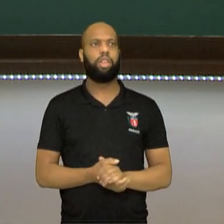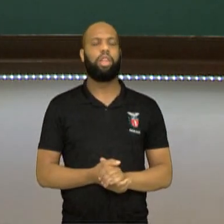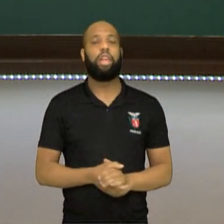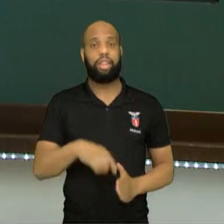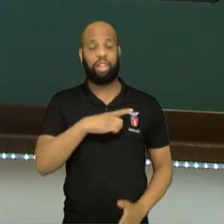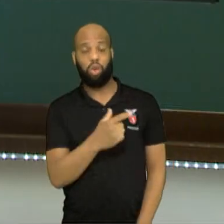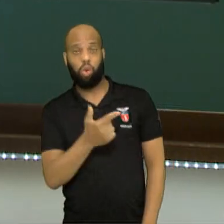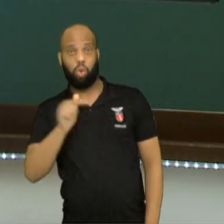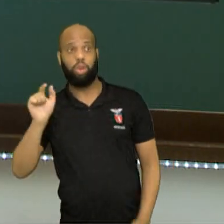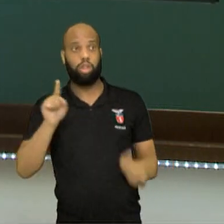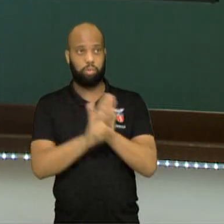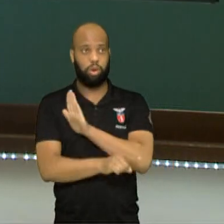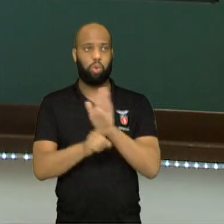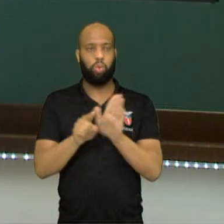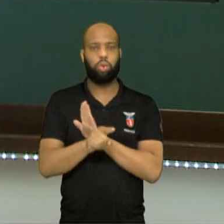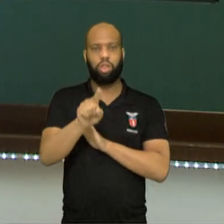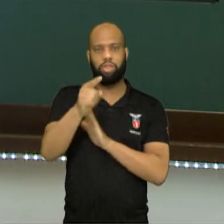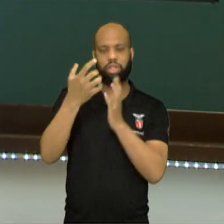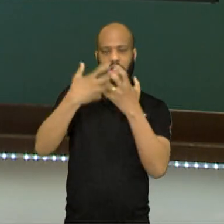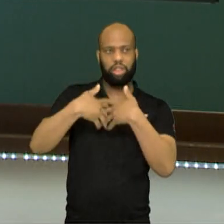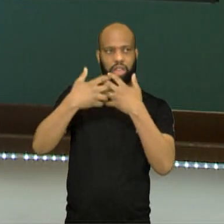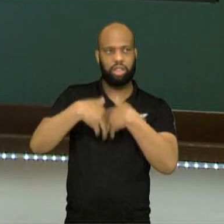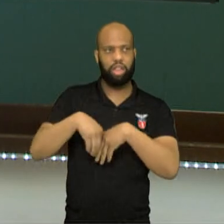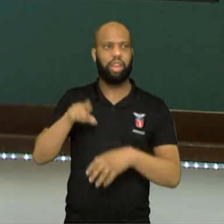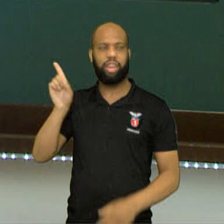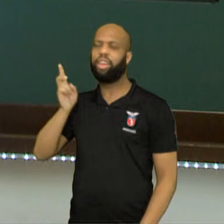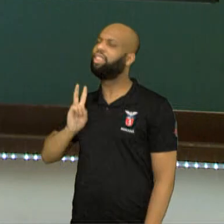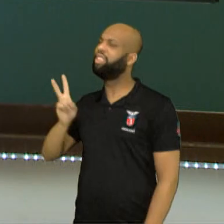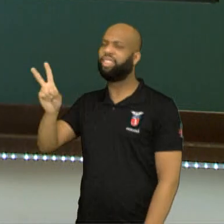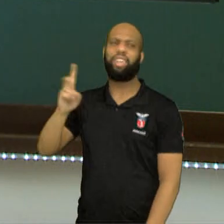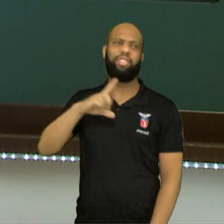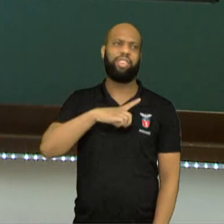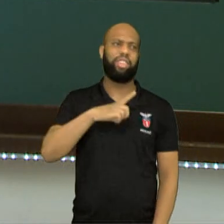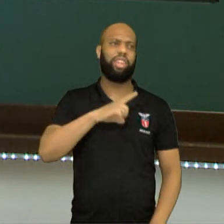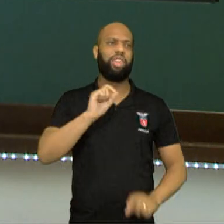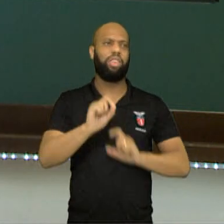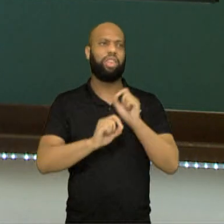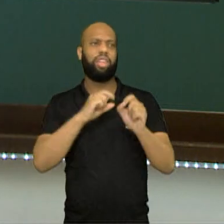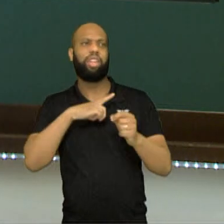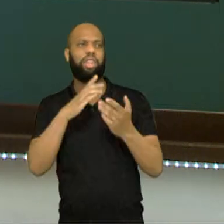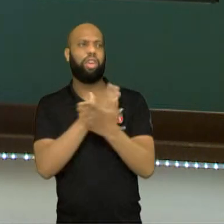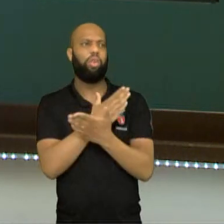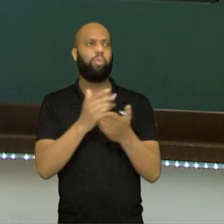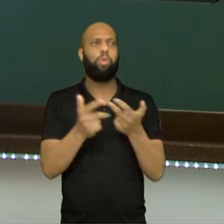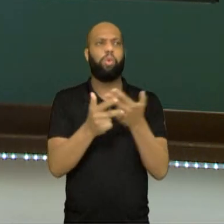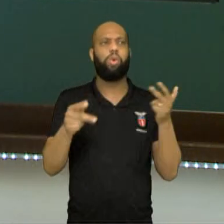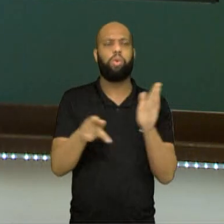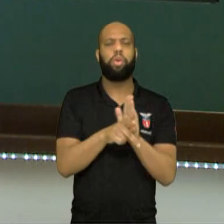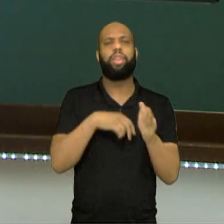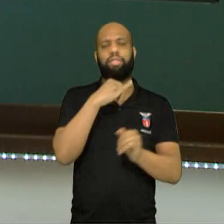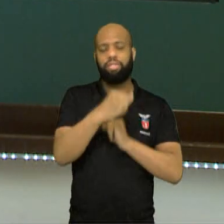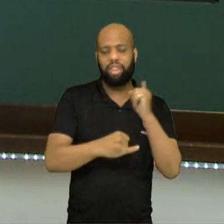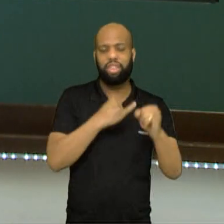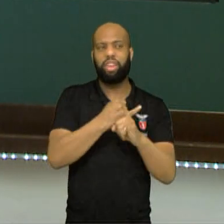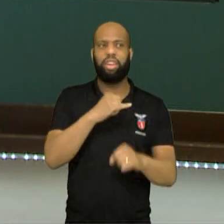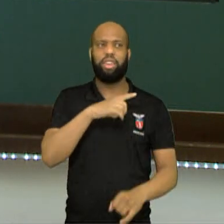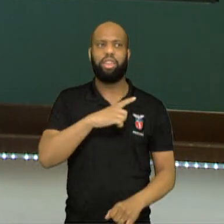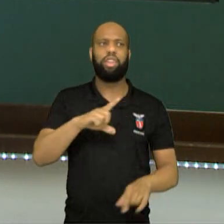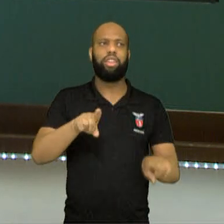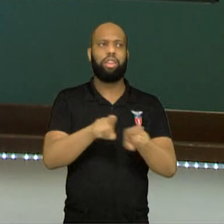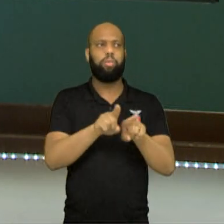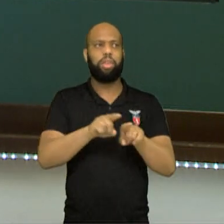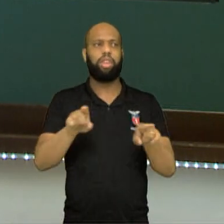Um outro exercício para você aí, esse aqui é bem comum você ver em situações aí da internet, né?